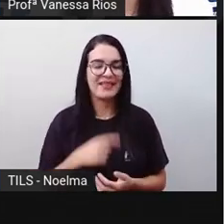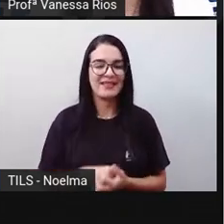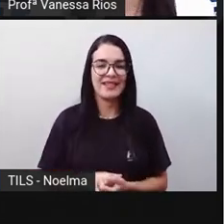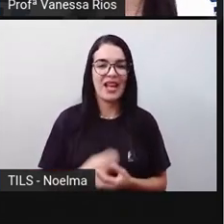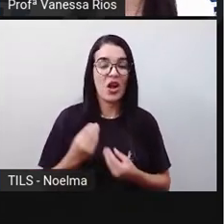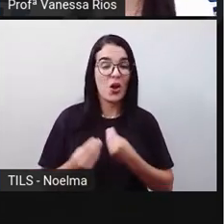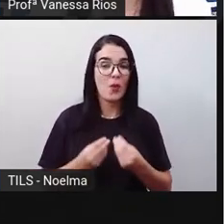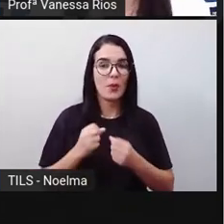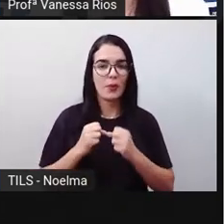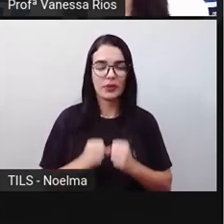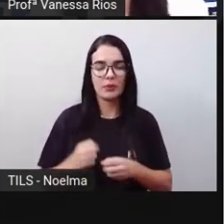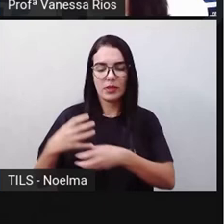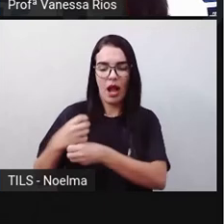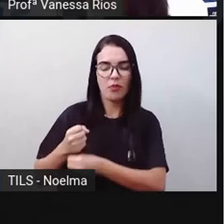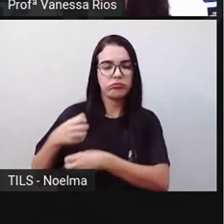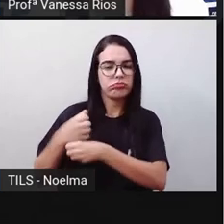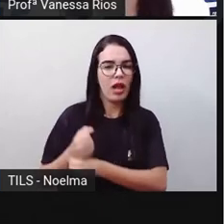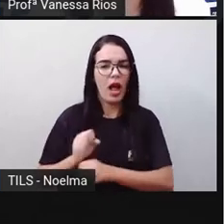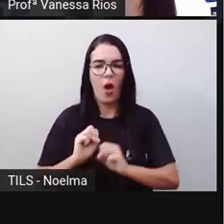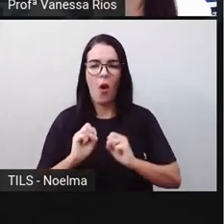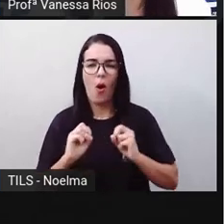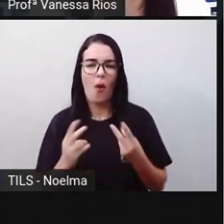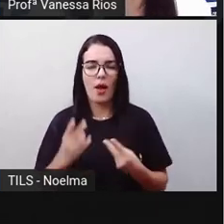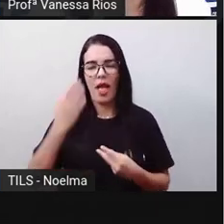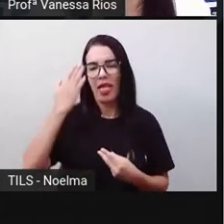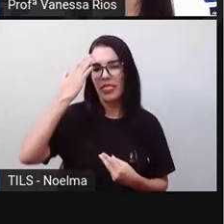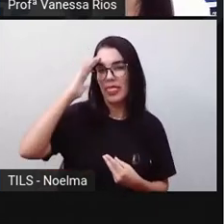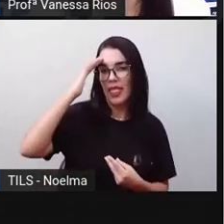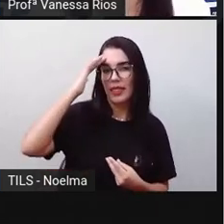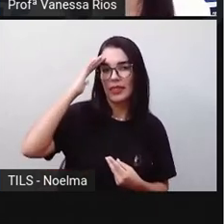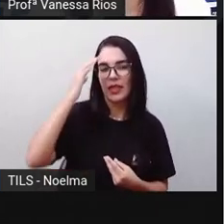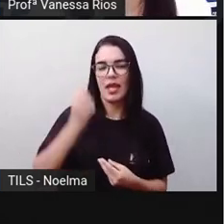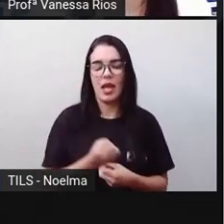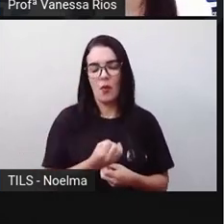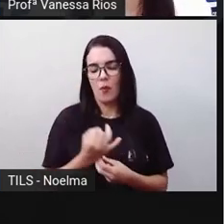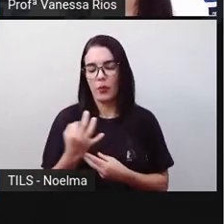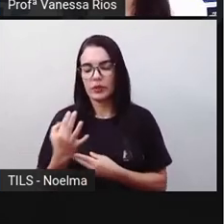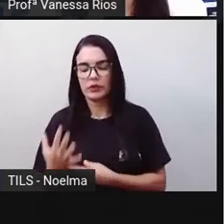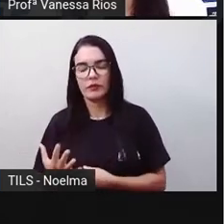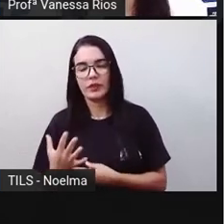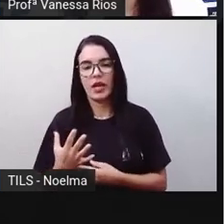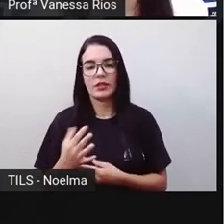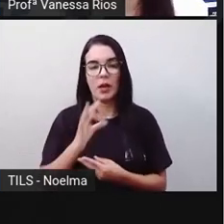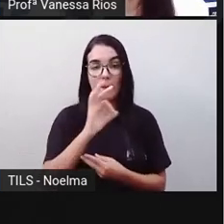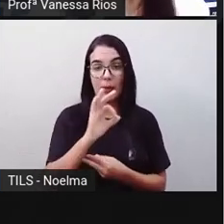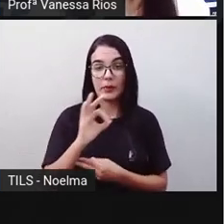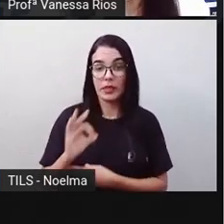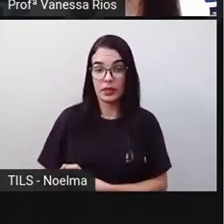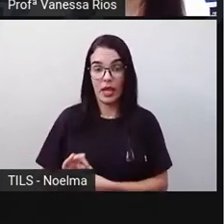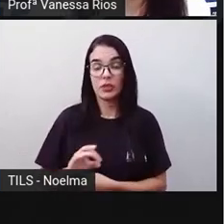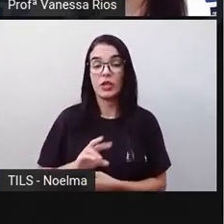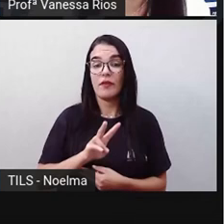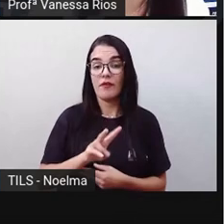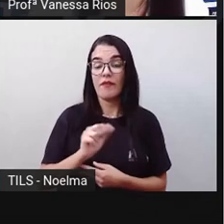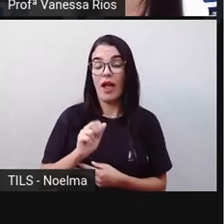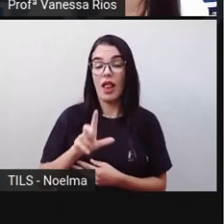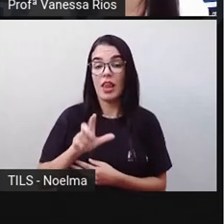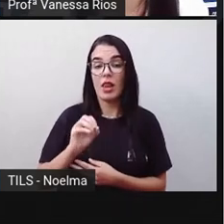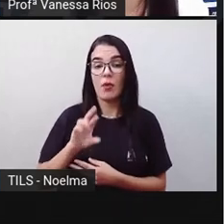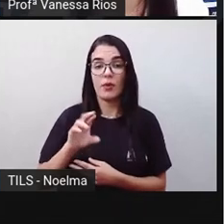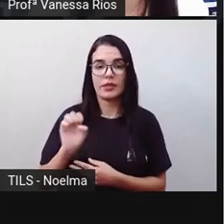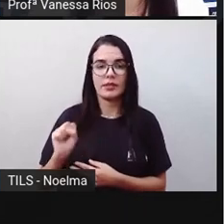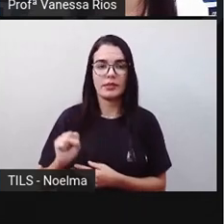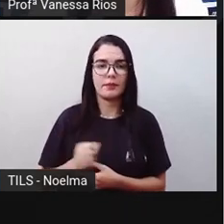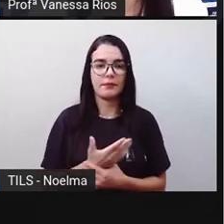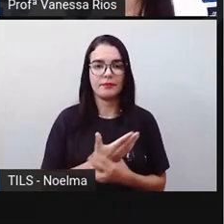como podemos calcular ou entender, não é? Quantificar a porcentagem de valores, de números. E olhem